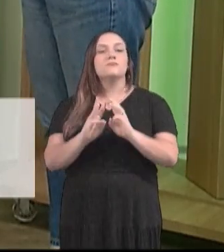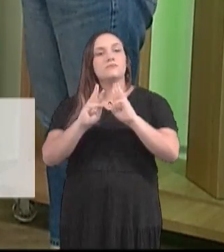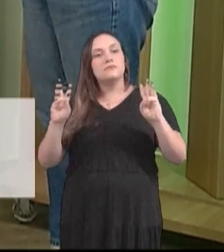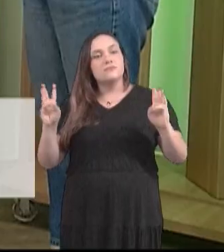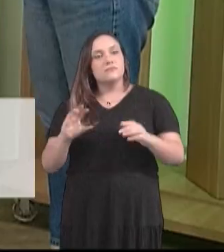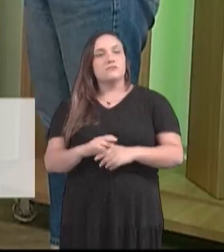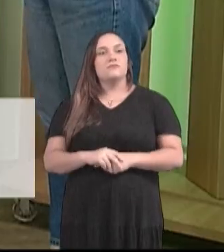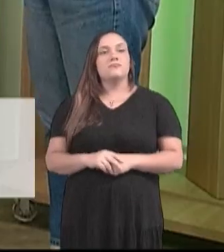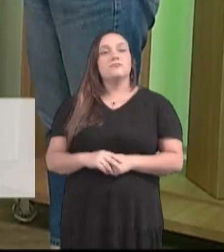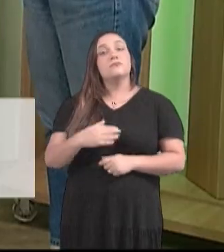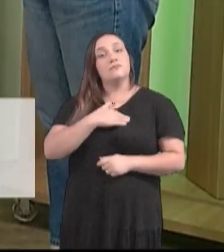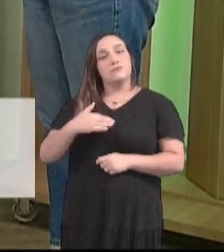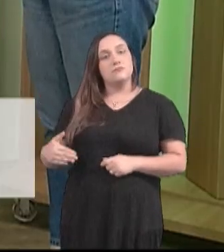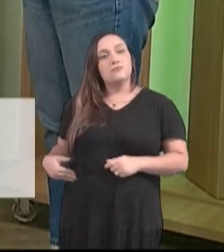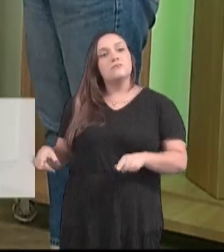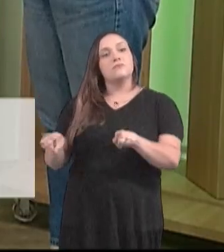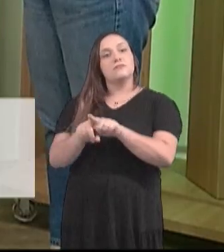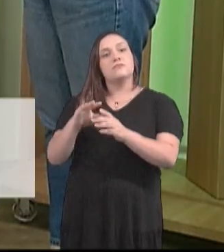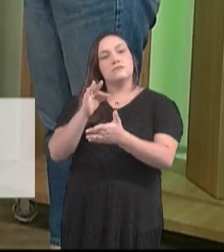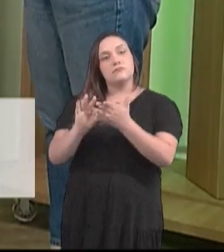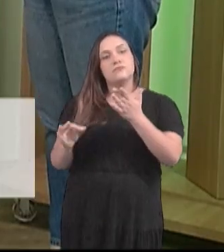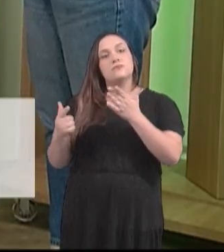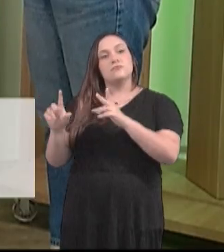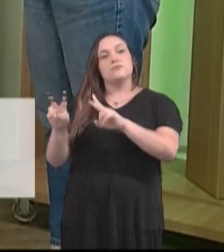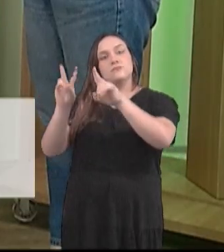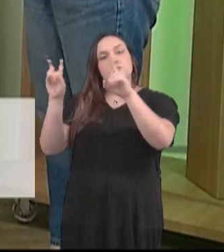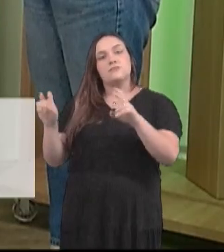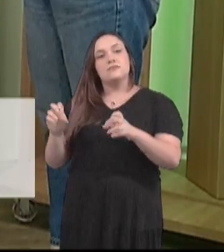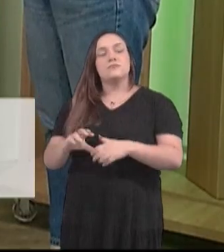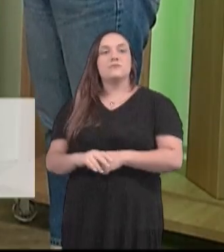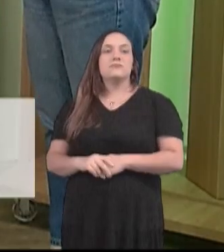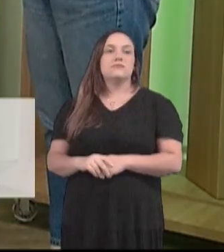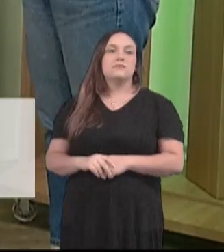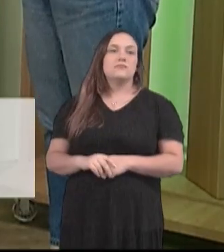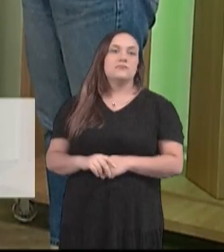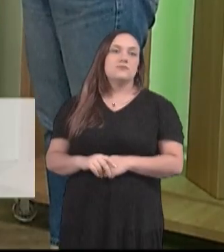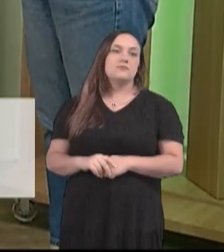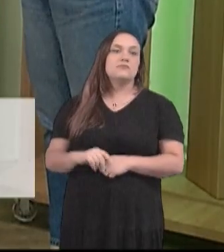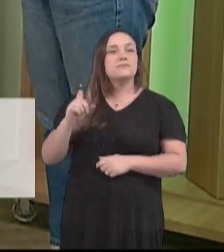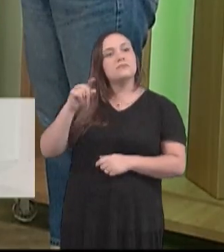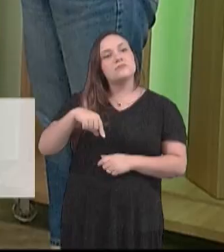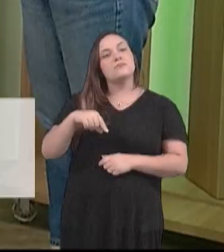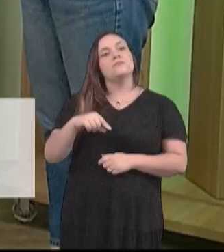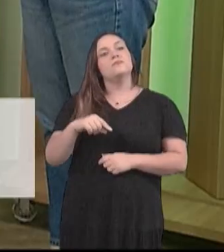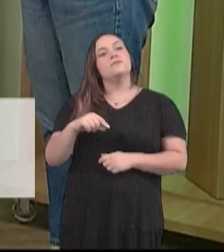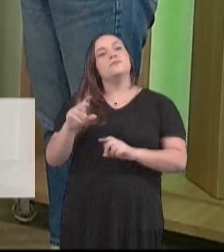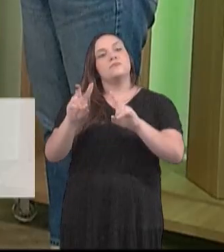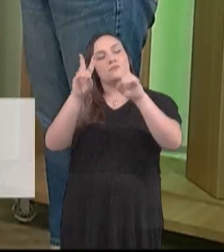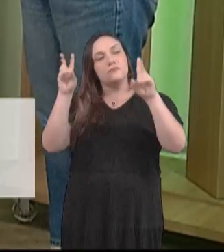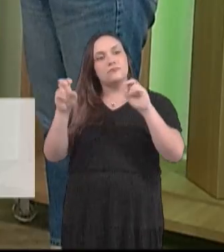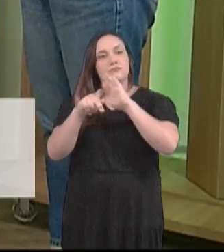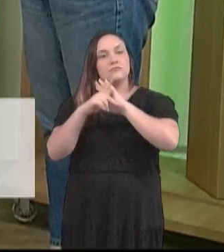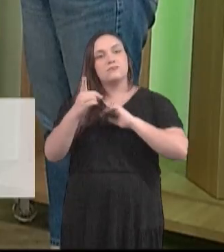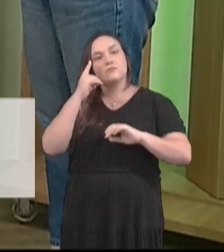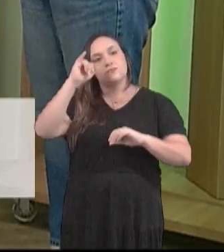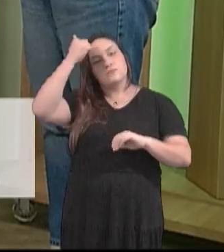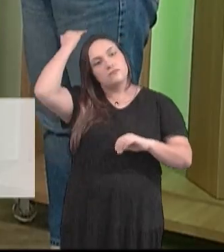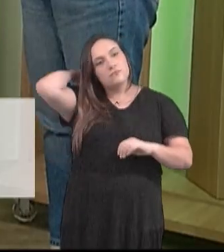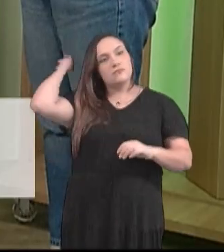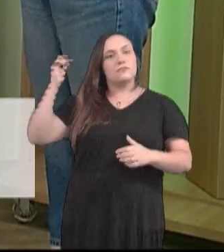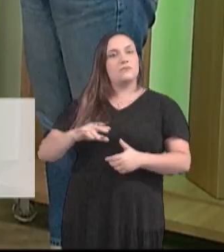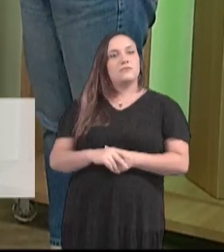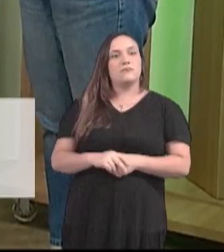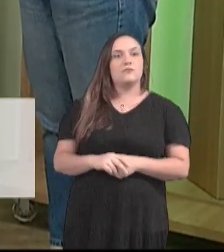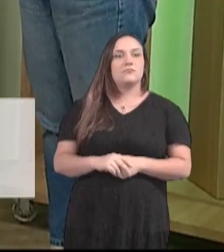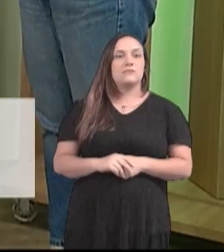site. O governo também sancionou uma outra matéria cuja autoria é do deputado Júnior Mock. Isso, uma matéria aí já do deputado Júnior Mock,